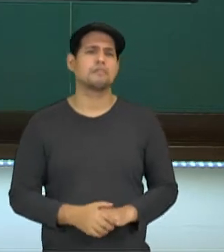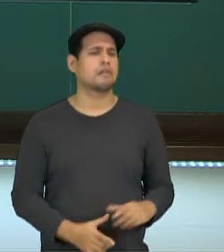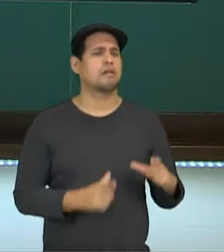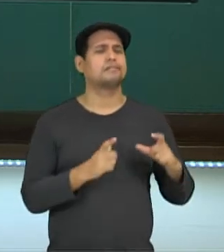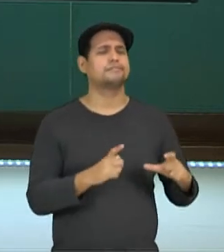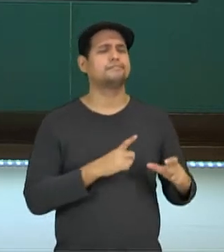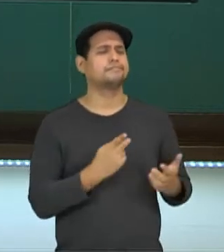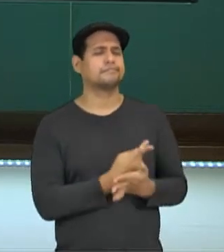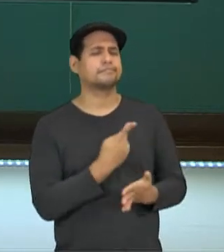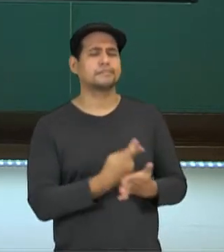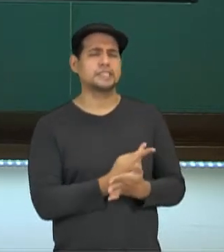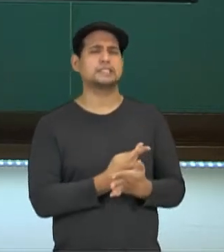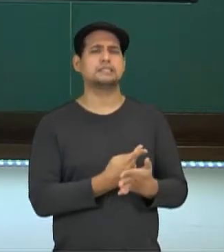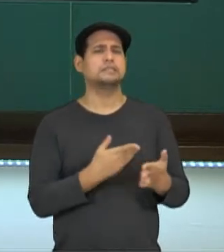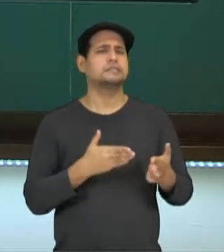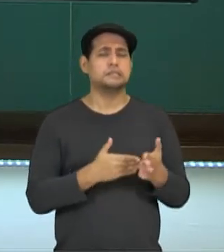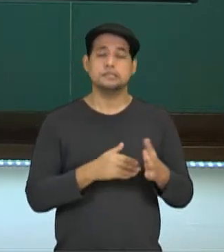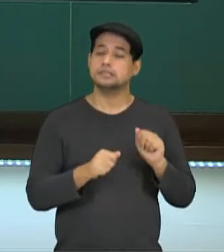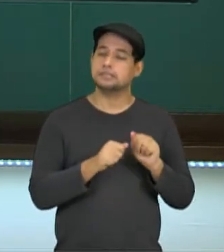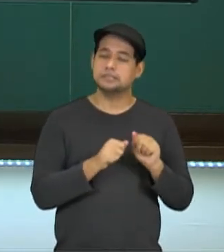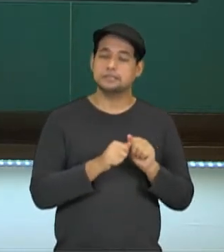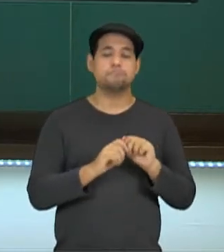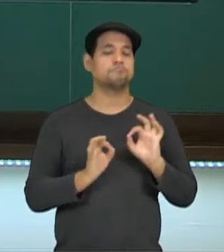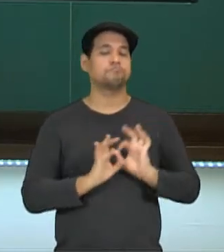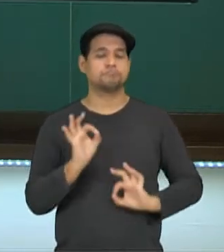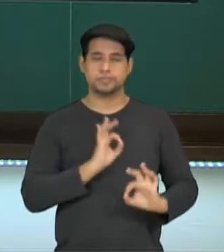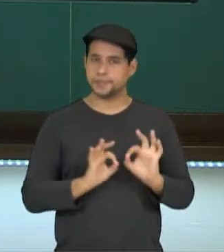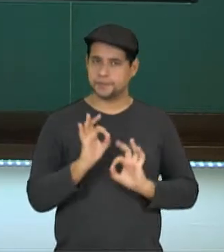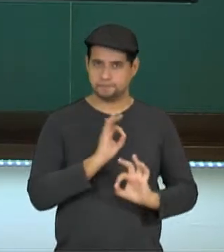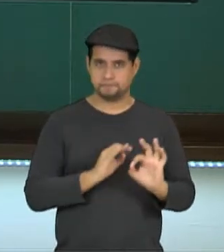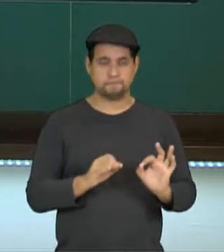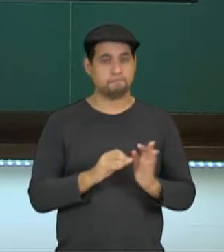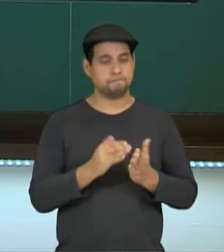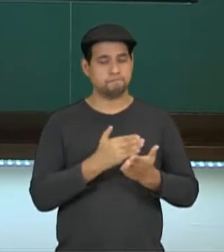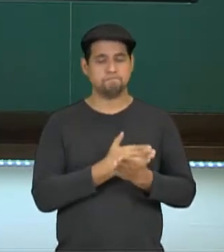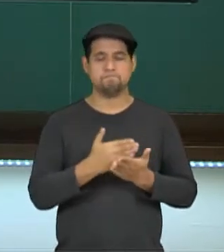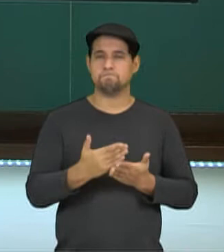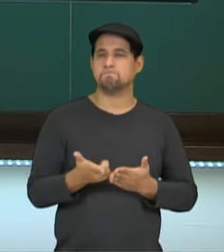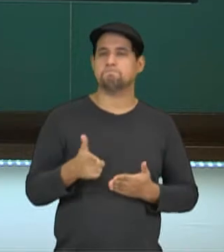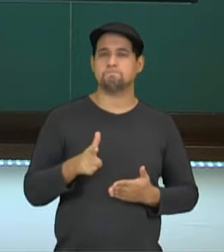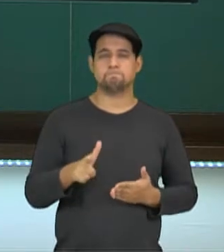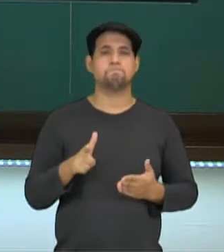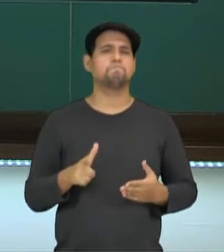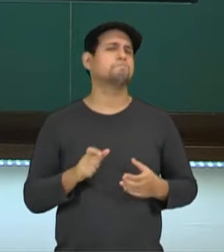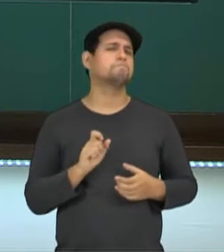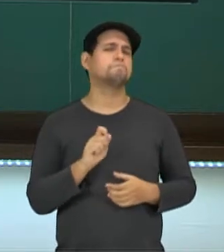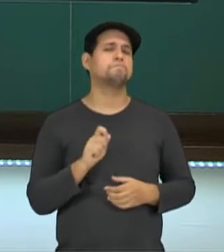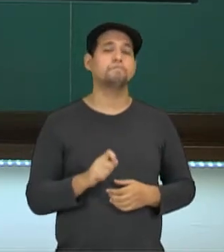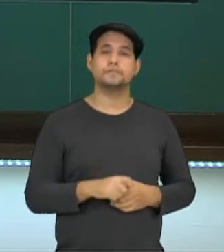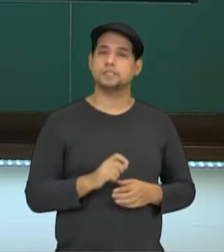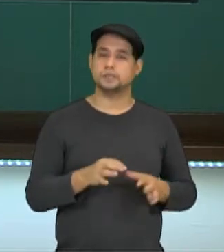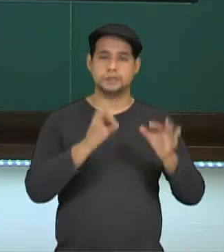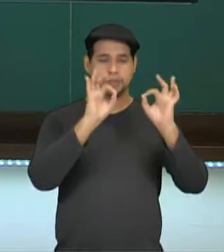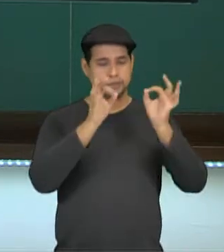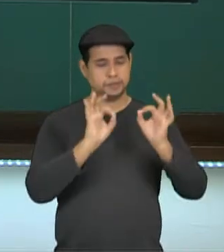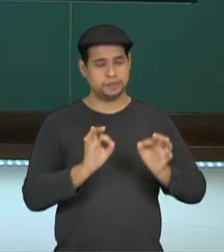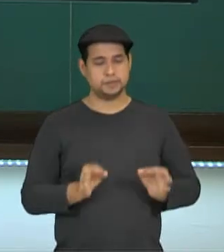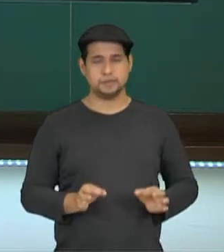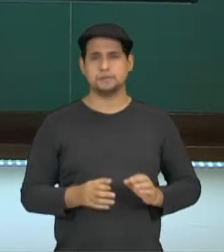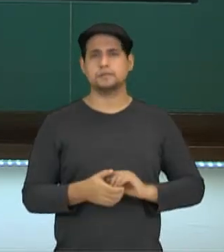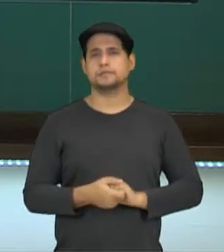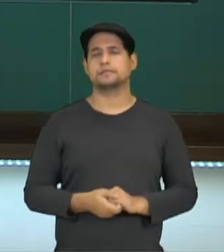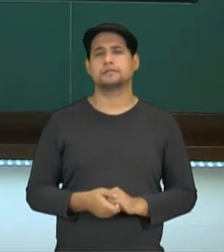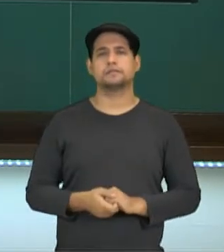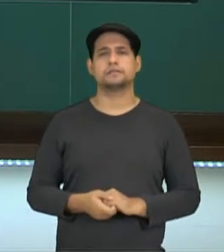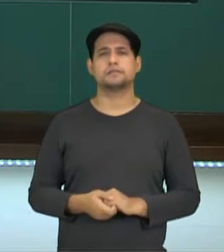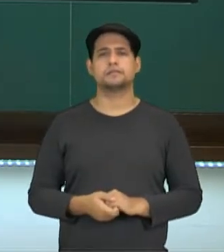estamos errando no alcance das nossas metas. Vamos recomeçar por um caminho mais assertivo, então.